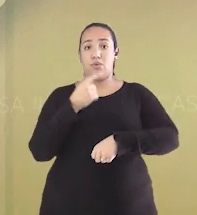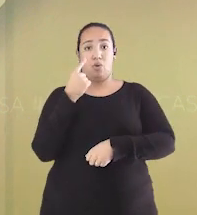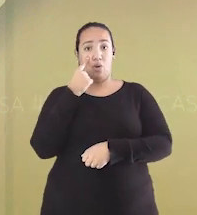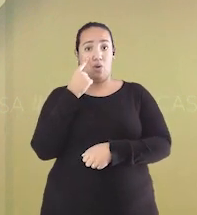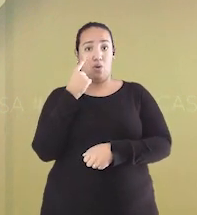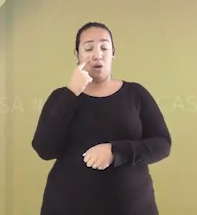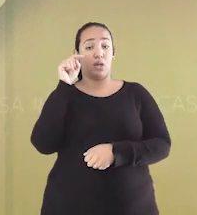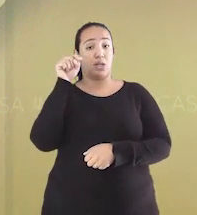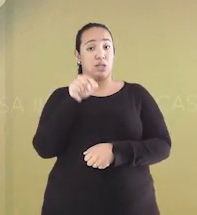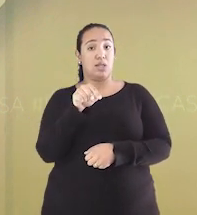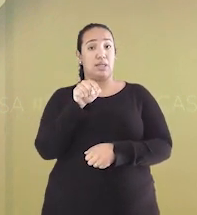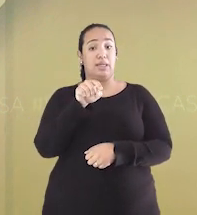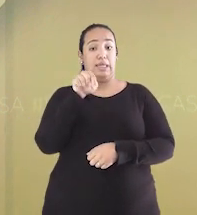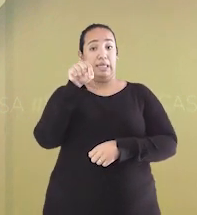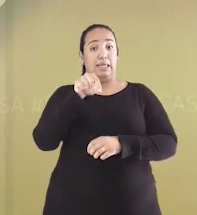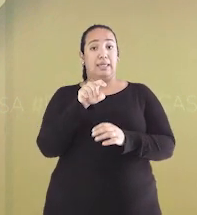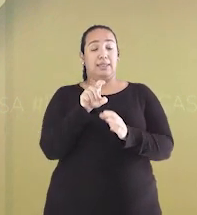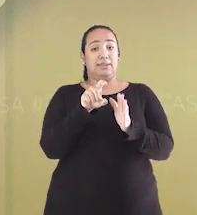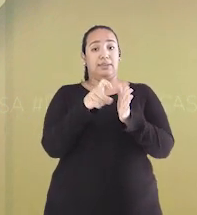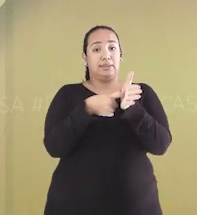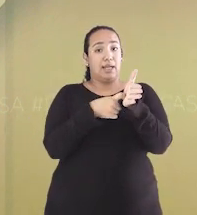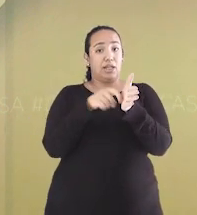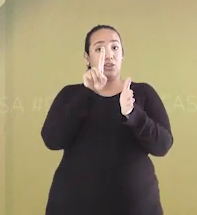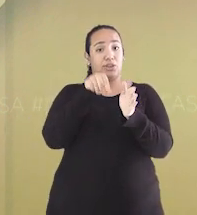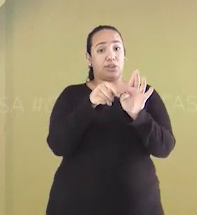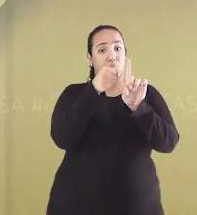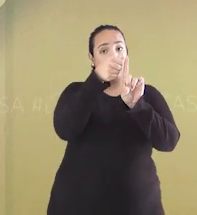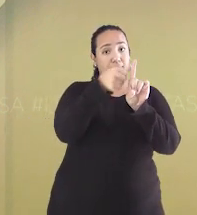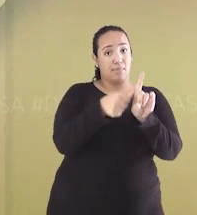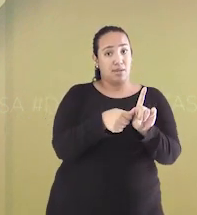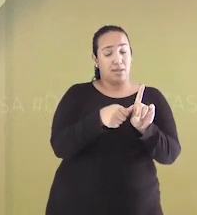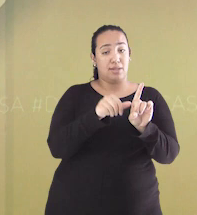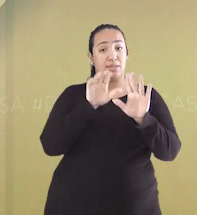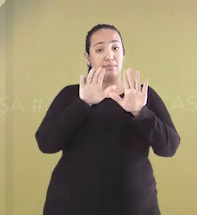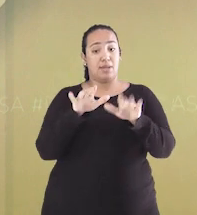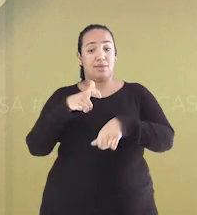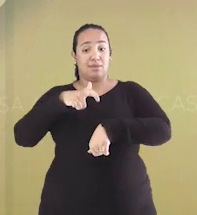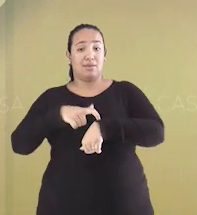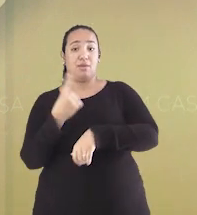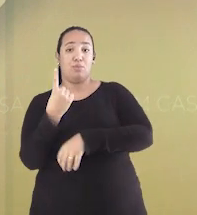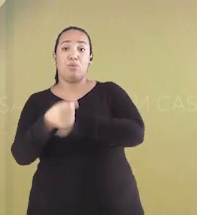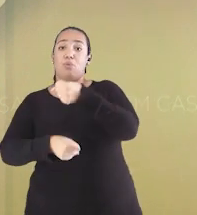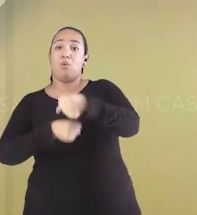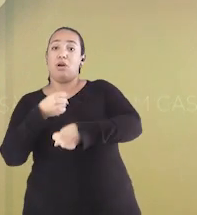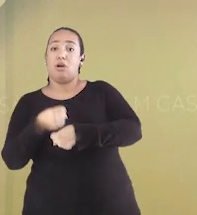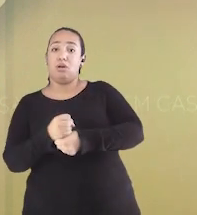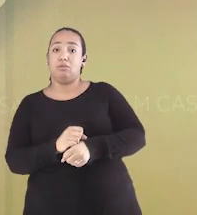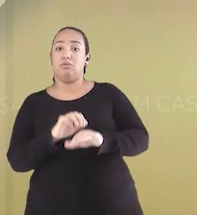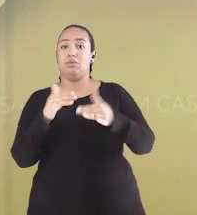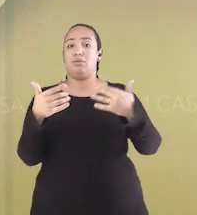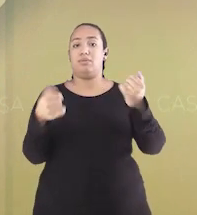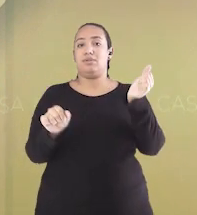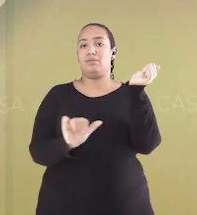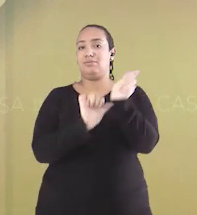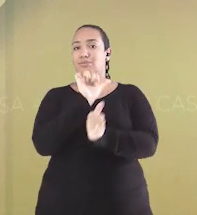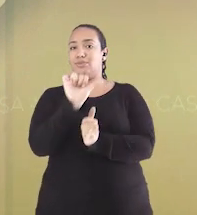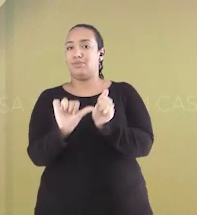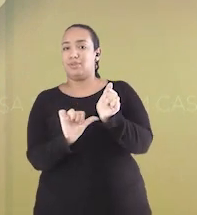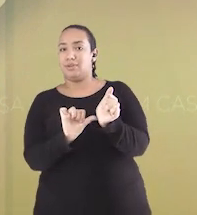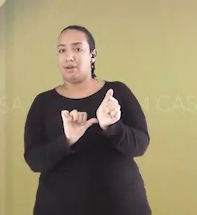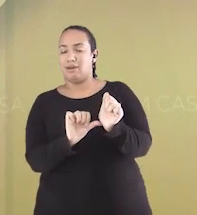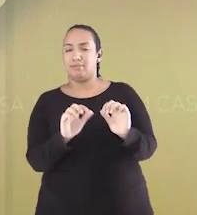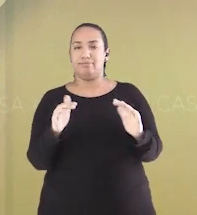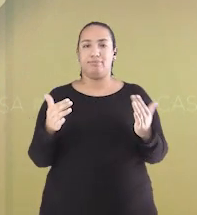tempo, como a taxa ela é mensal e foi dado um ano, nós precisamos colocar na mesma unidade de